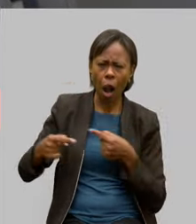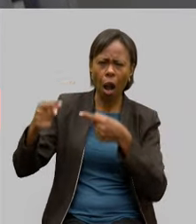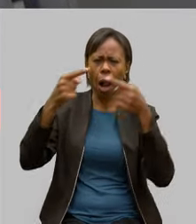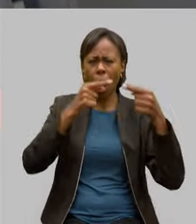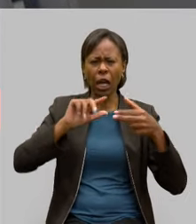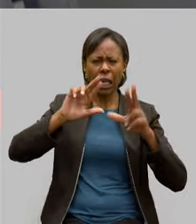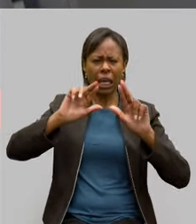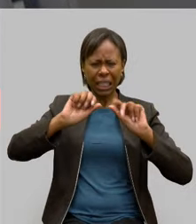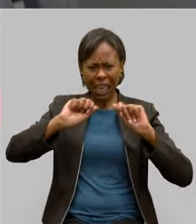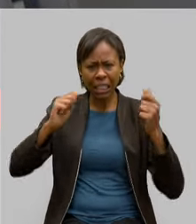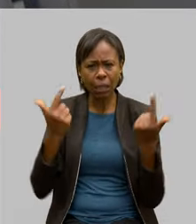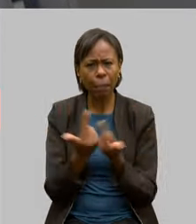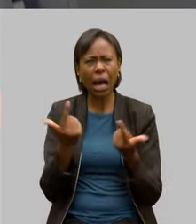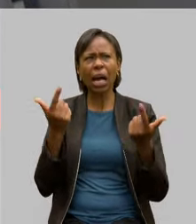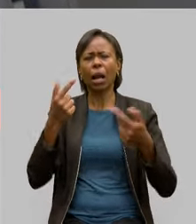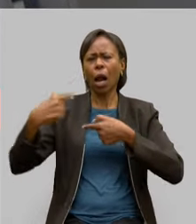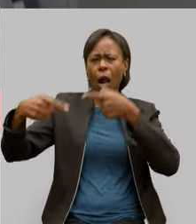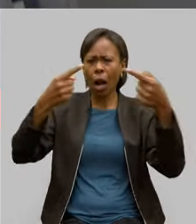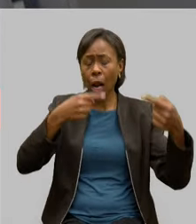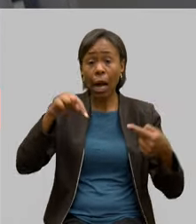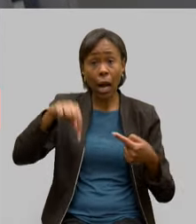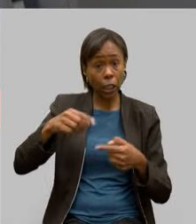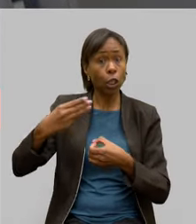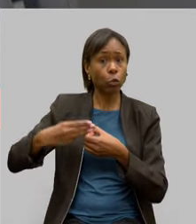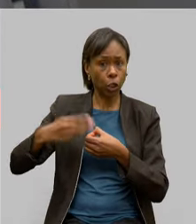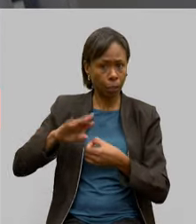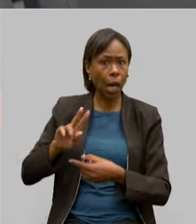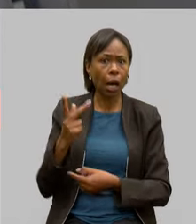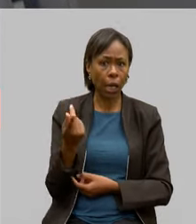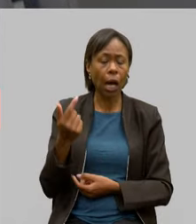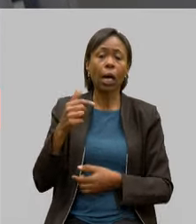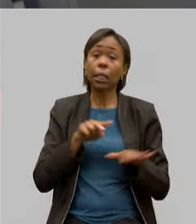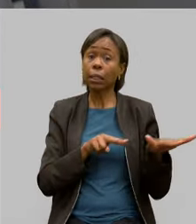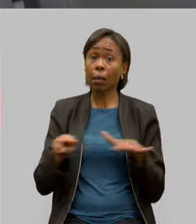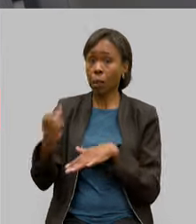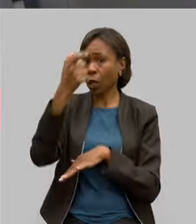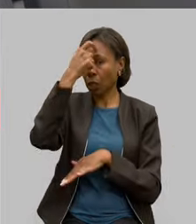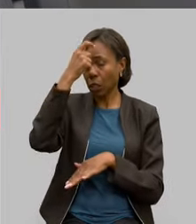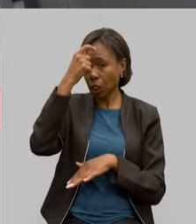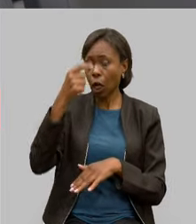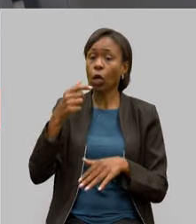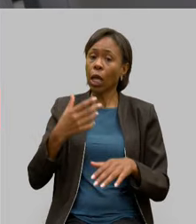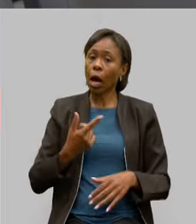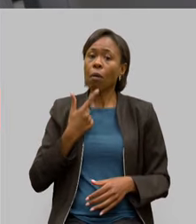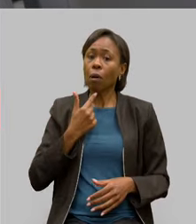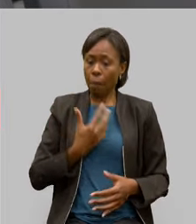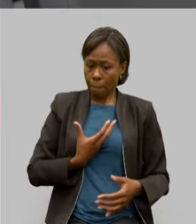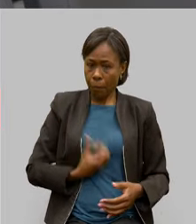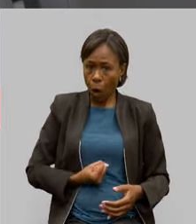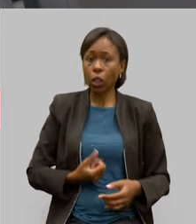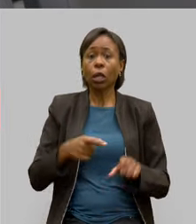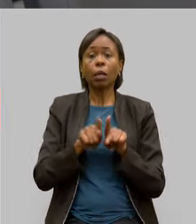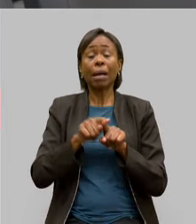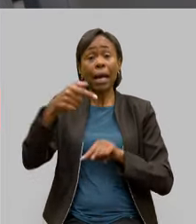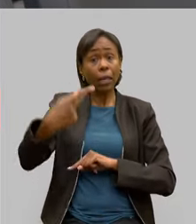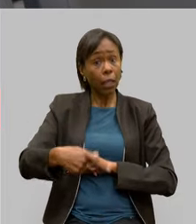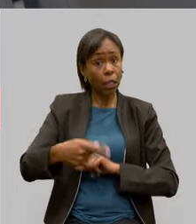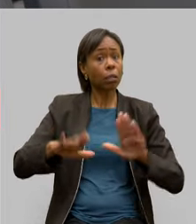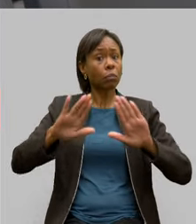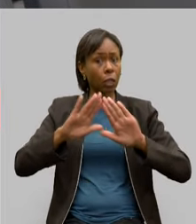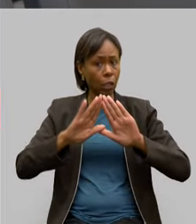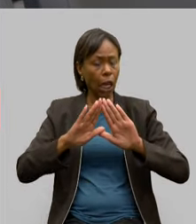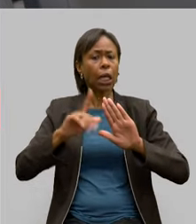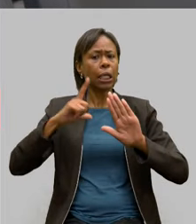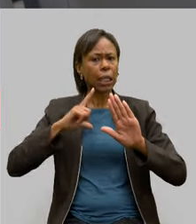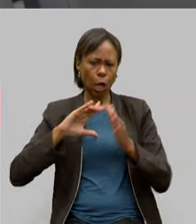legislativas já temos aqui no nosso município a semana de conscientização sobre a menopausa já temos nesta casa também tramitando andando